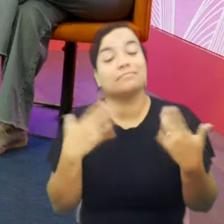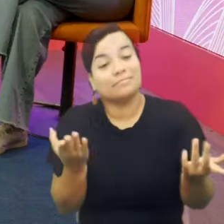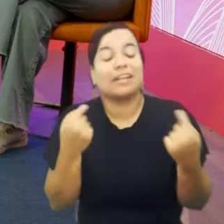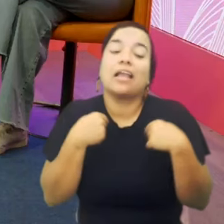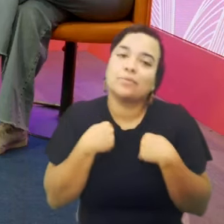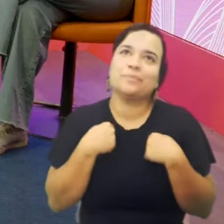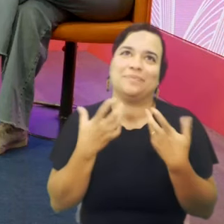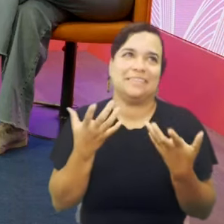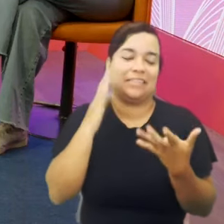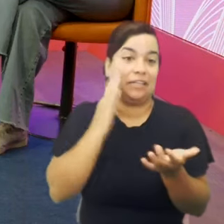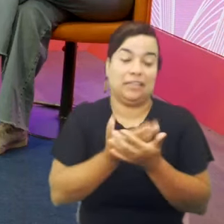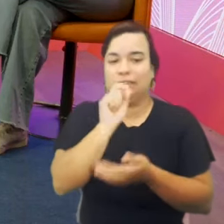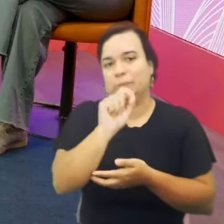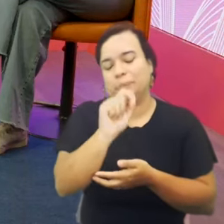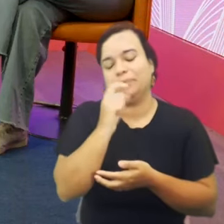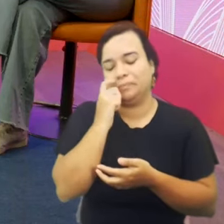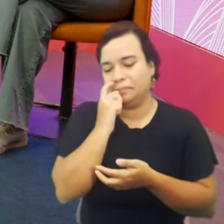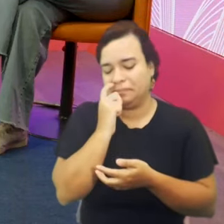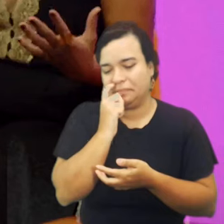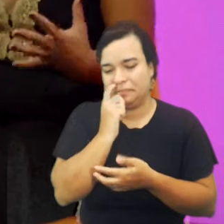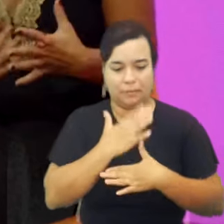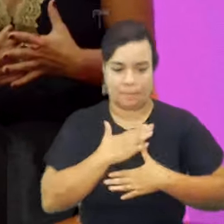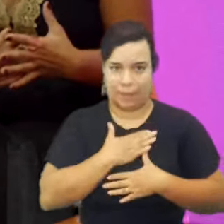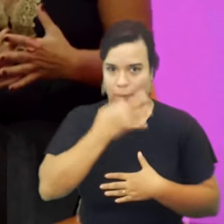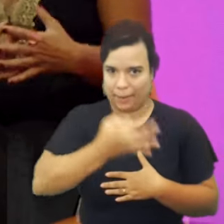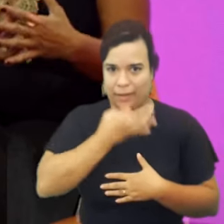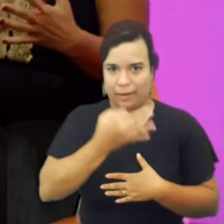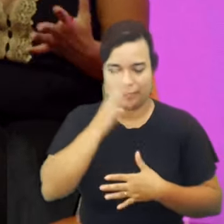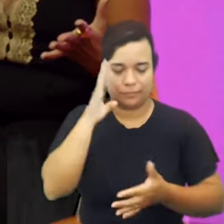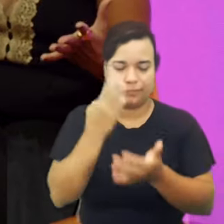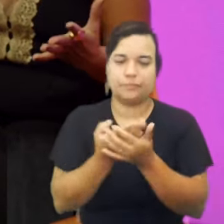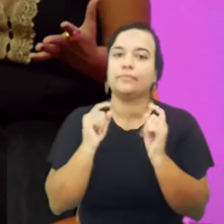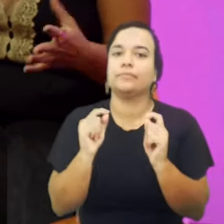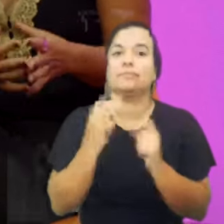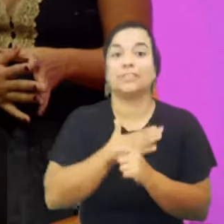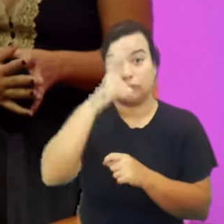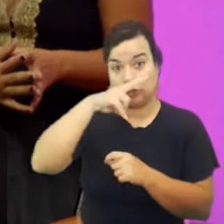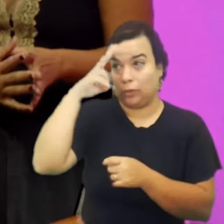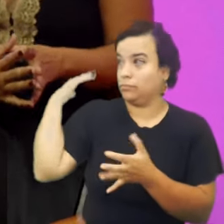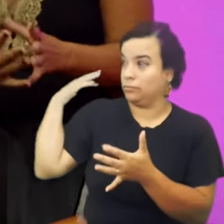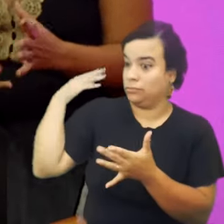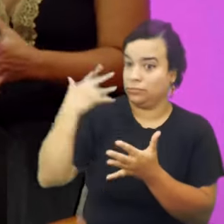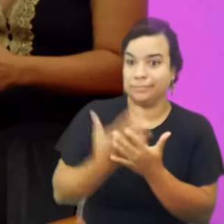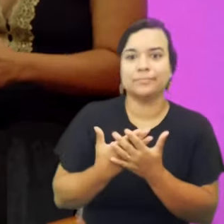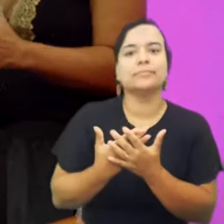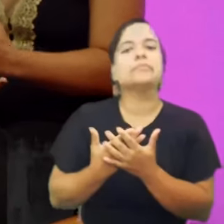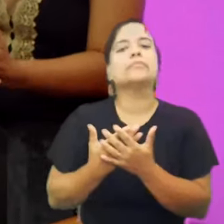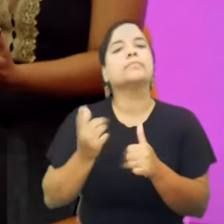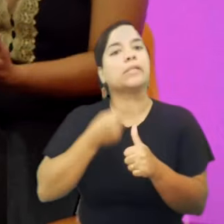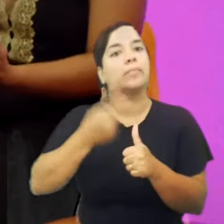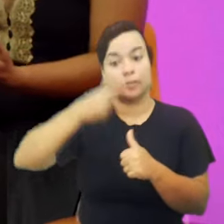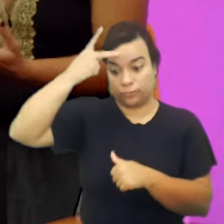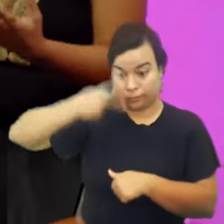eu acredito que o principal, né, no meu ponto de vista e por toda a minha trajetória, é que primeiro busque a